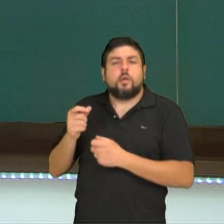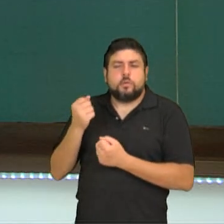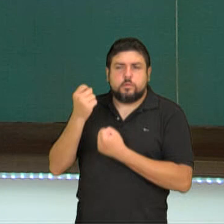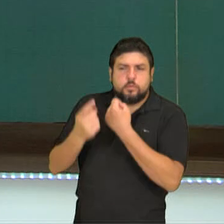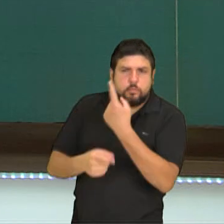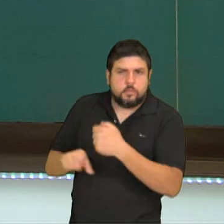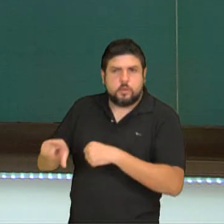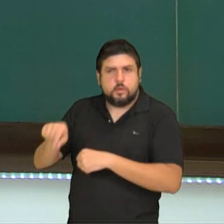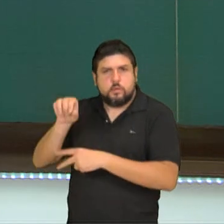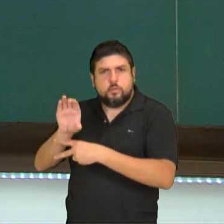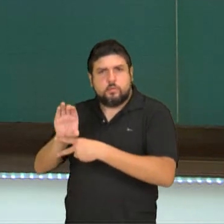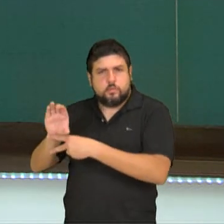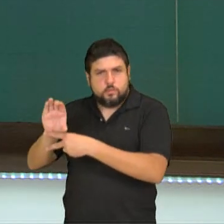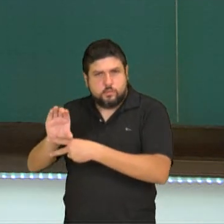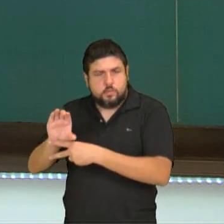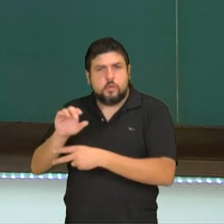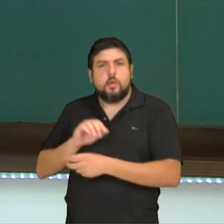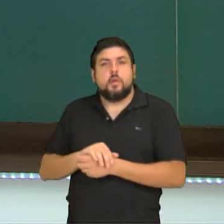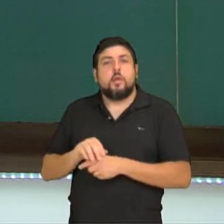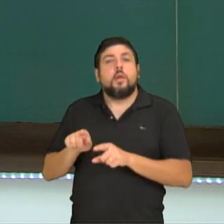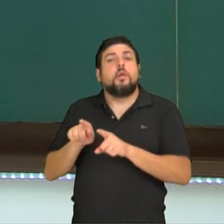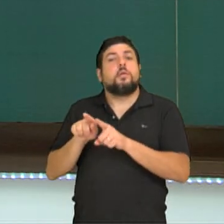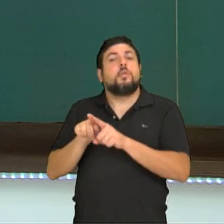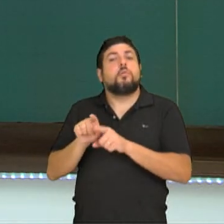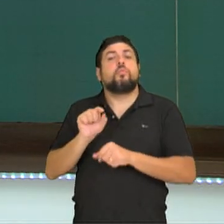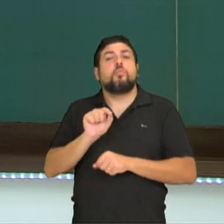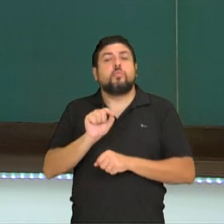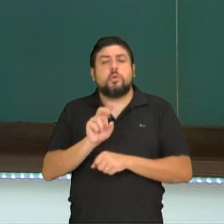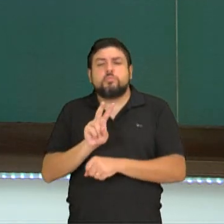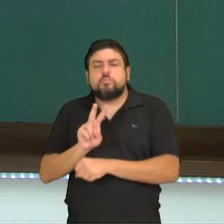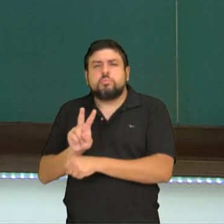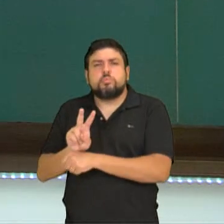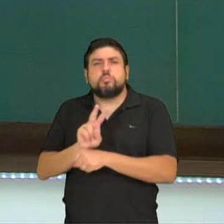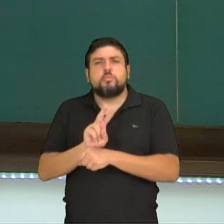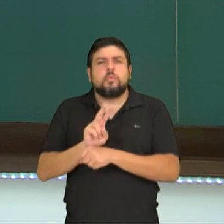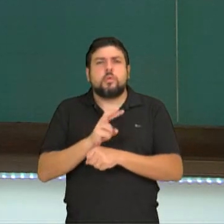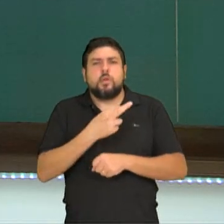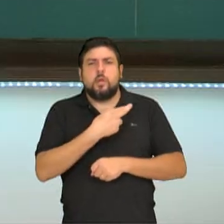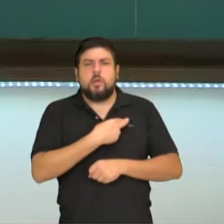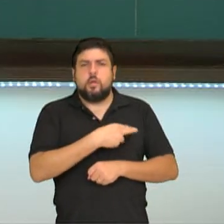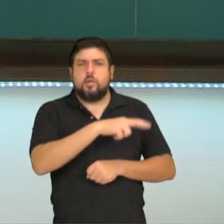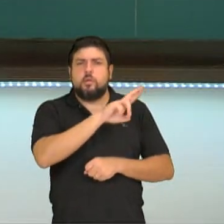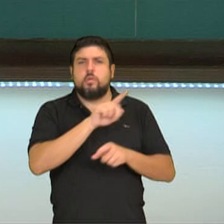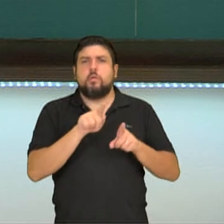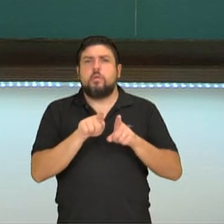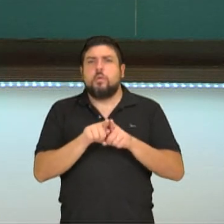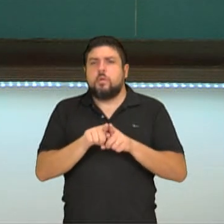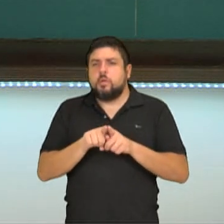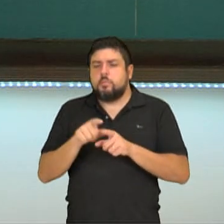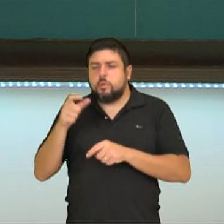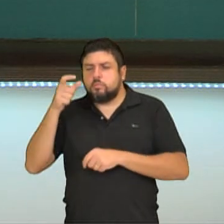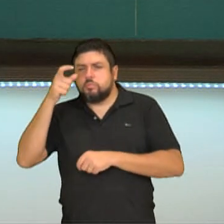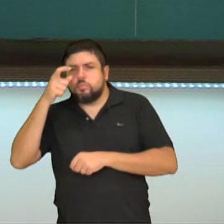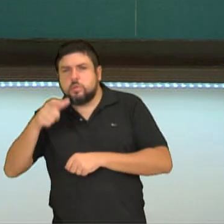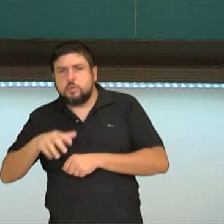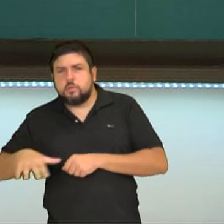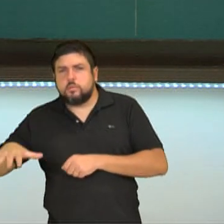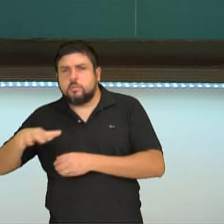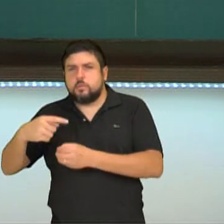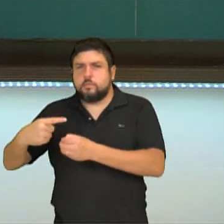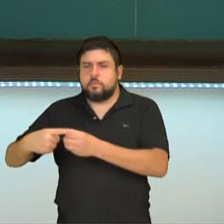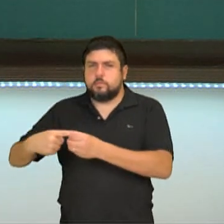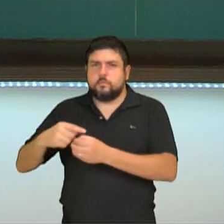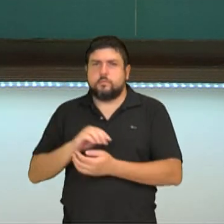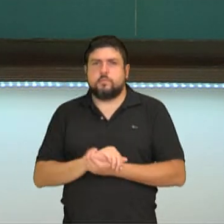cônsules, e eles também zelavam pela religião e pelos interesses da cidade. Um parênteses aqui para a gente analisar